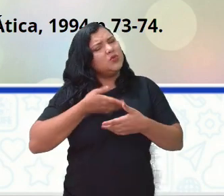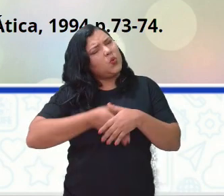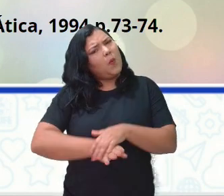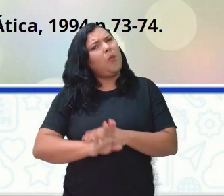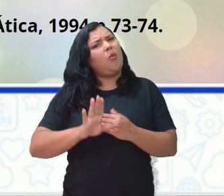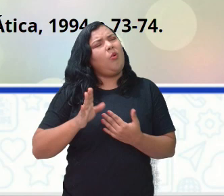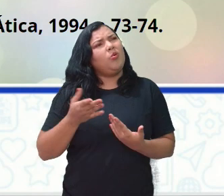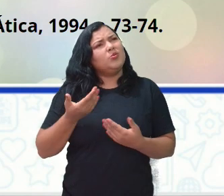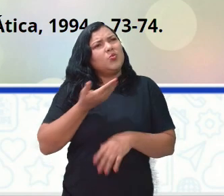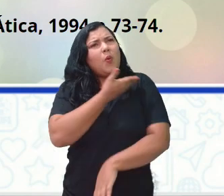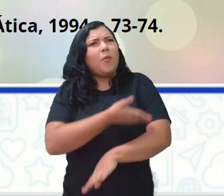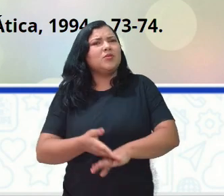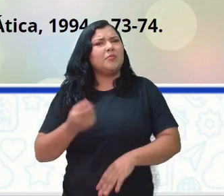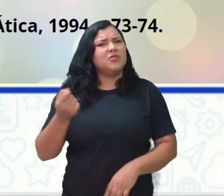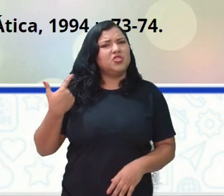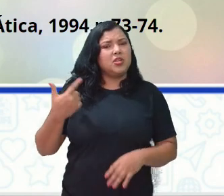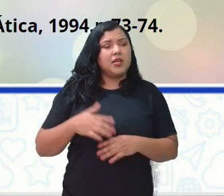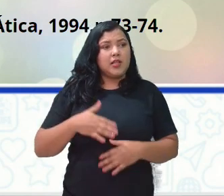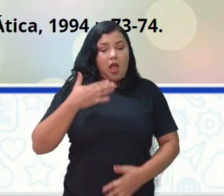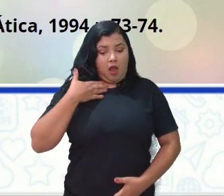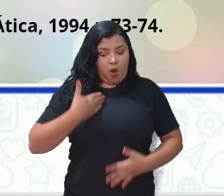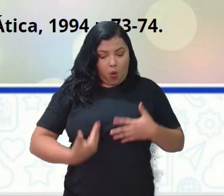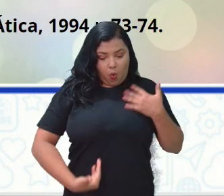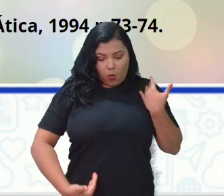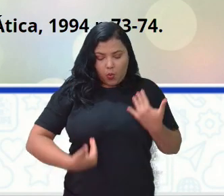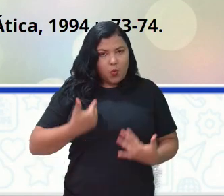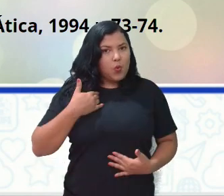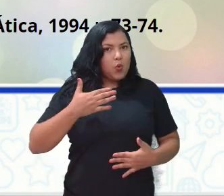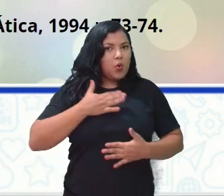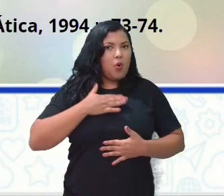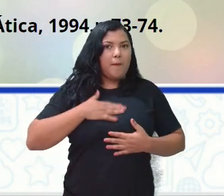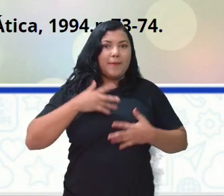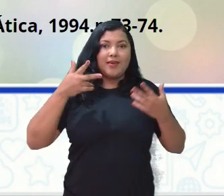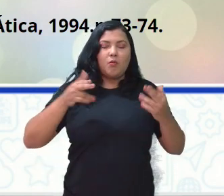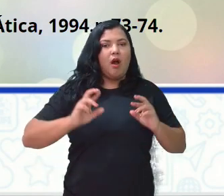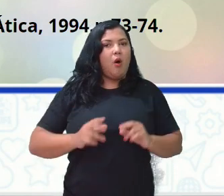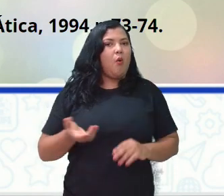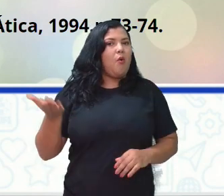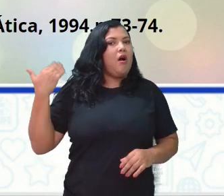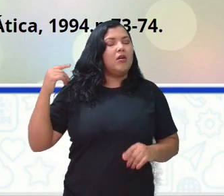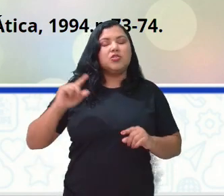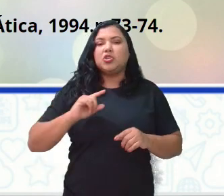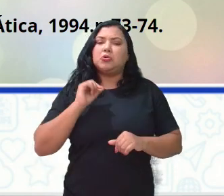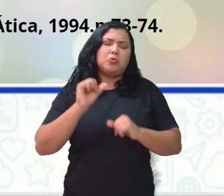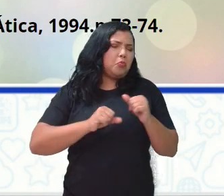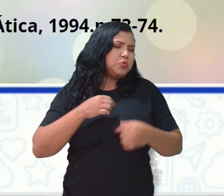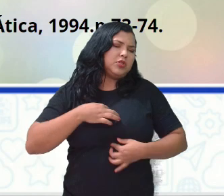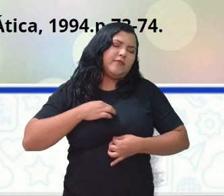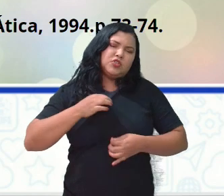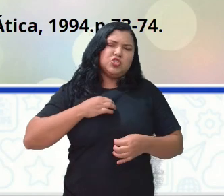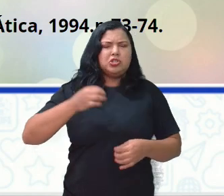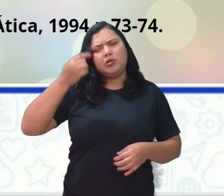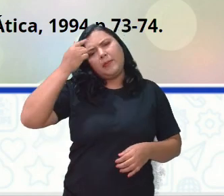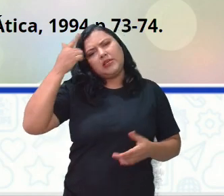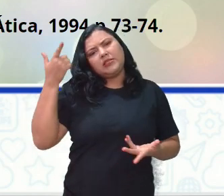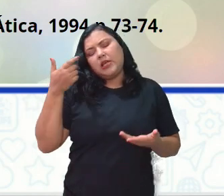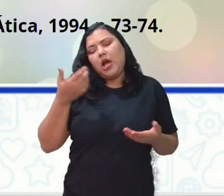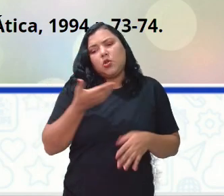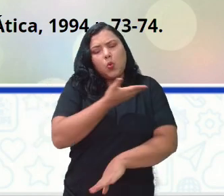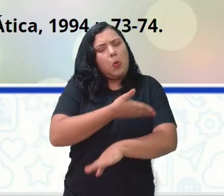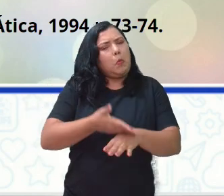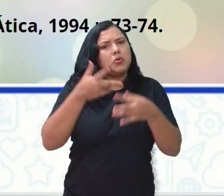mesmo. 92% do meu corpo continua o que era antes. Não mudei a maneira de vestir, nem de pensar, nem de me